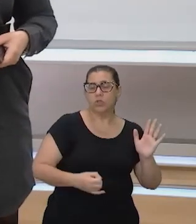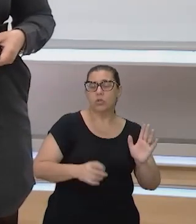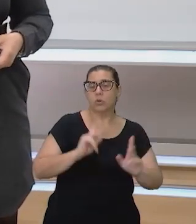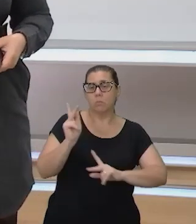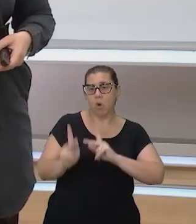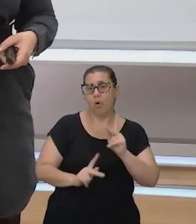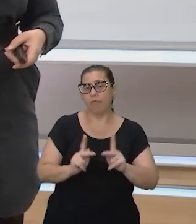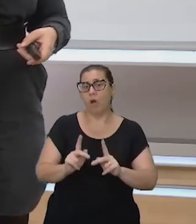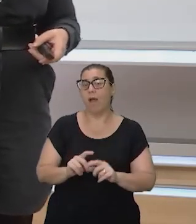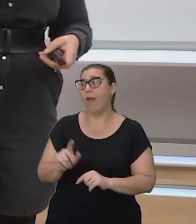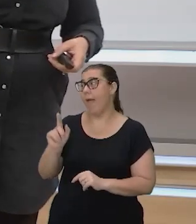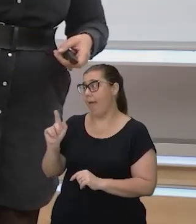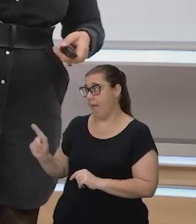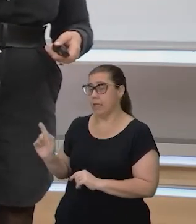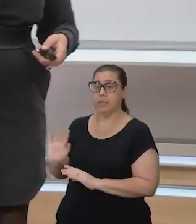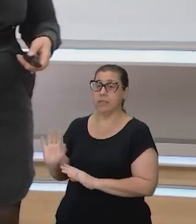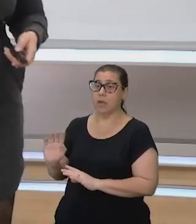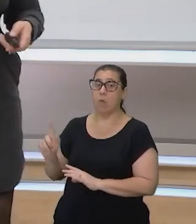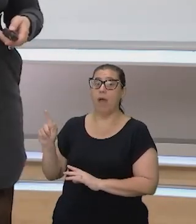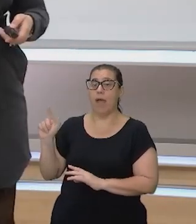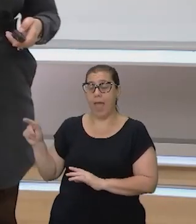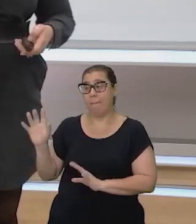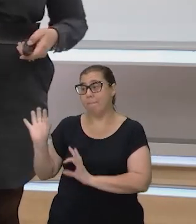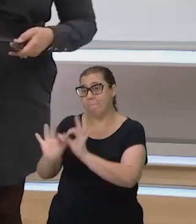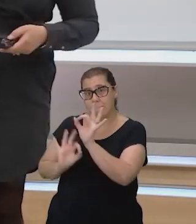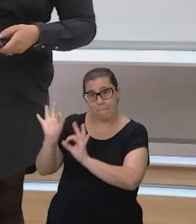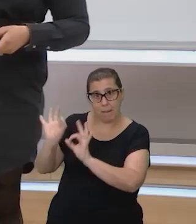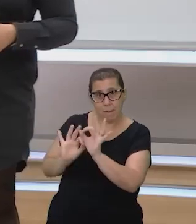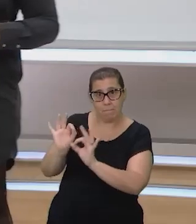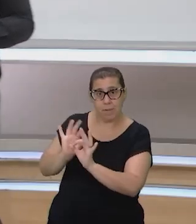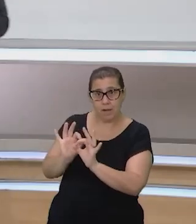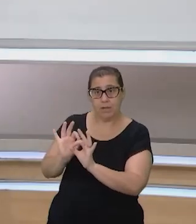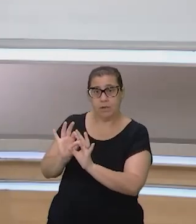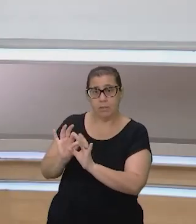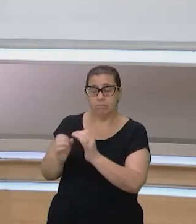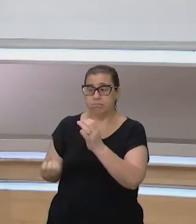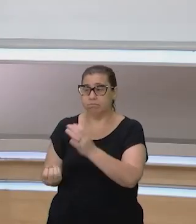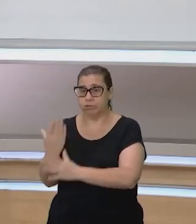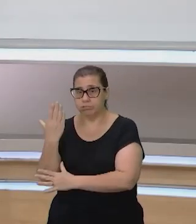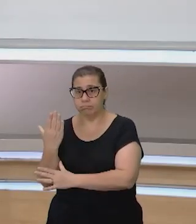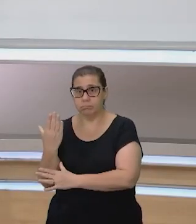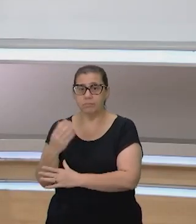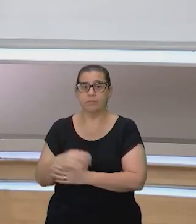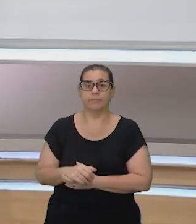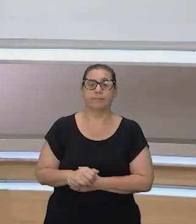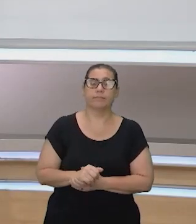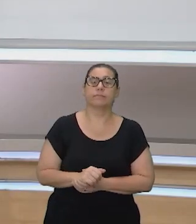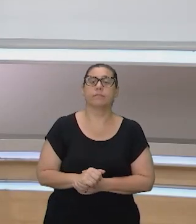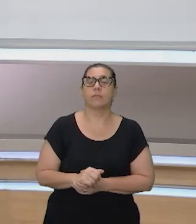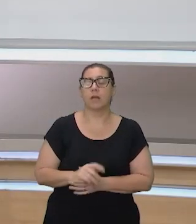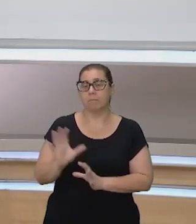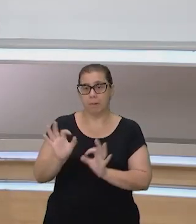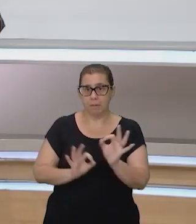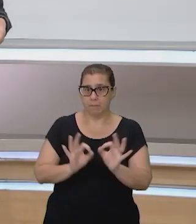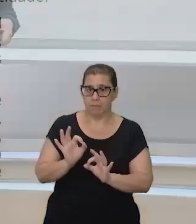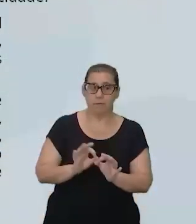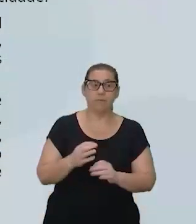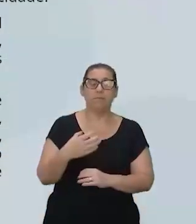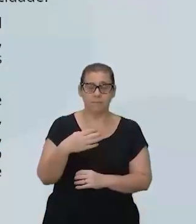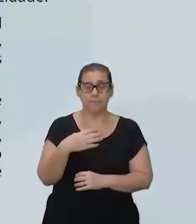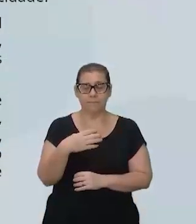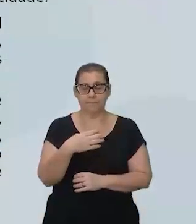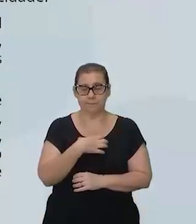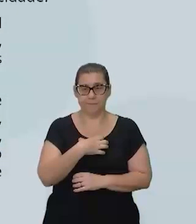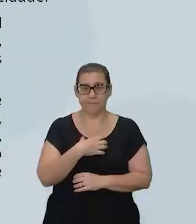caso da pop art, não. A pop art ela é criada, né, no meio acadêmico. Tá? Ela é produzida de maneira